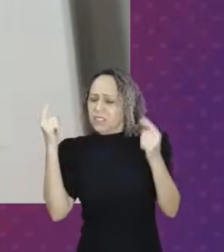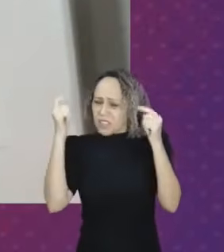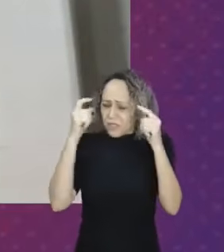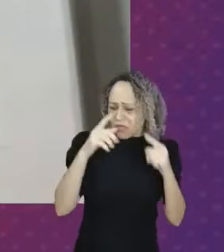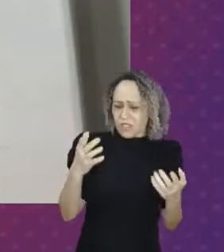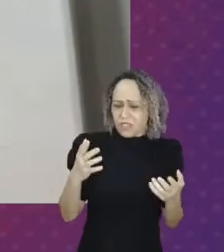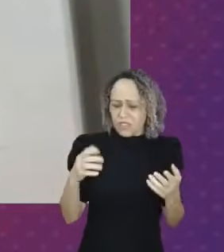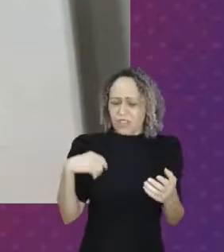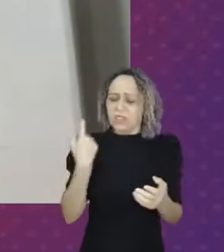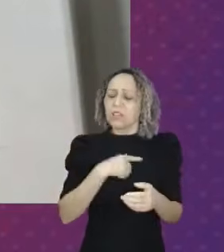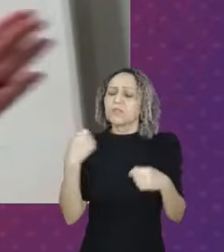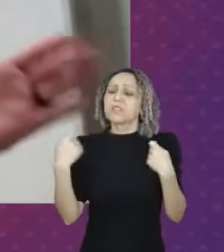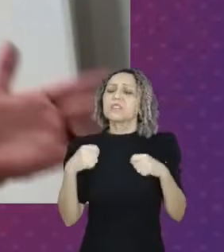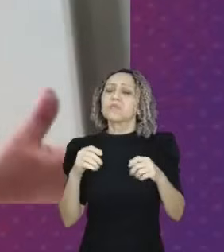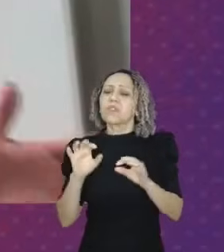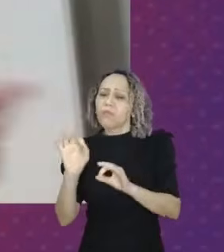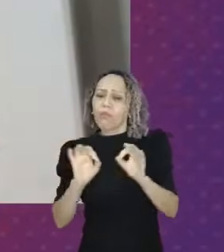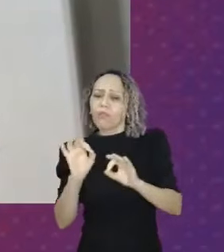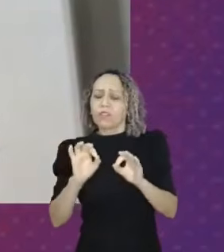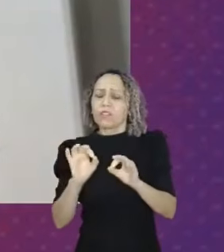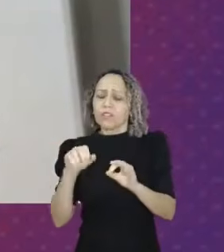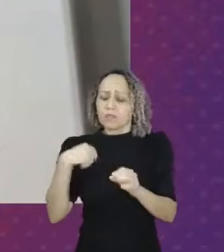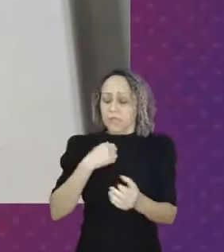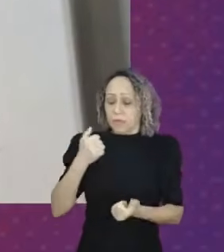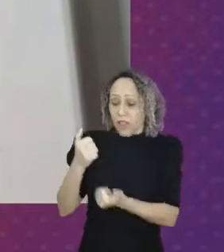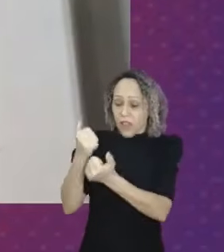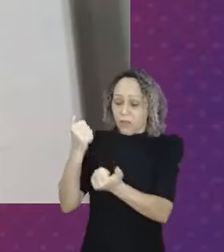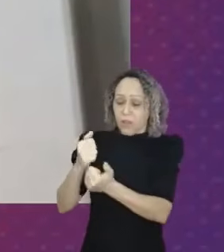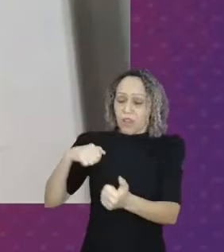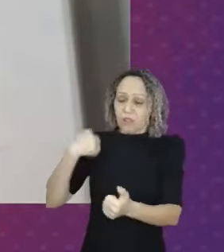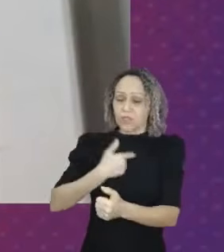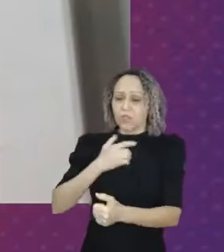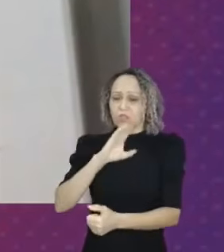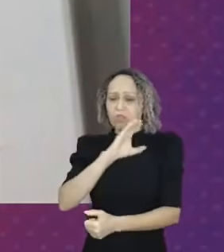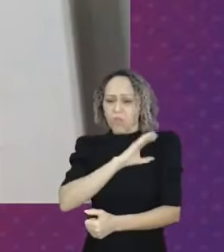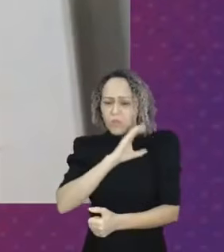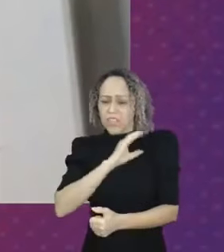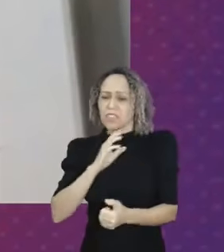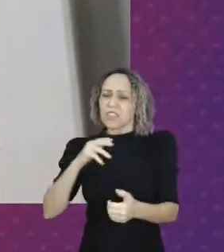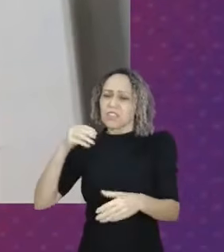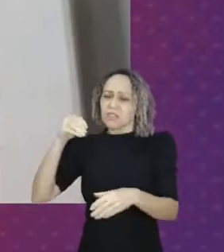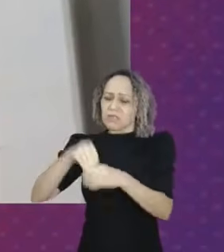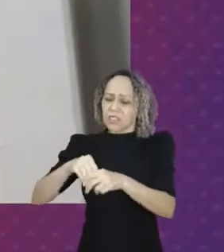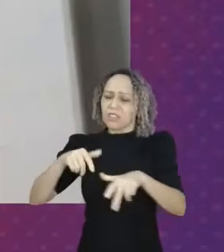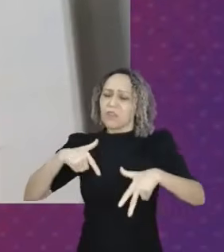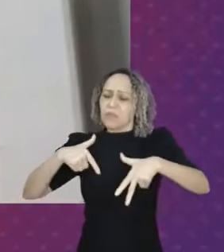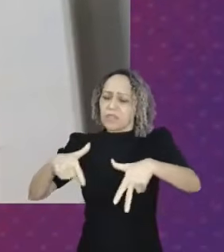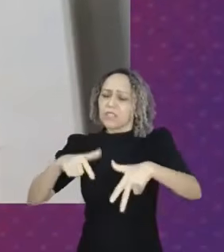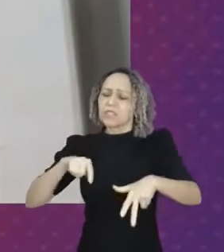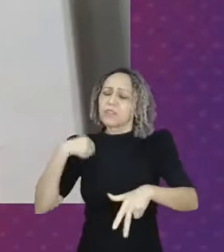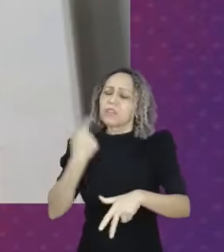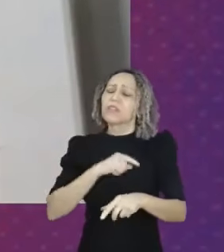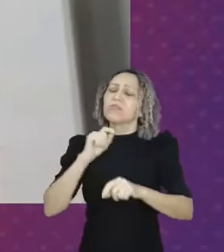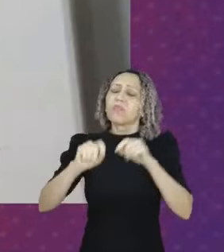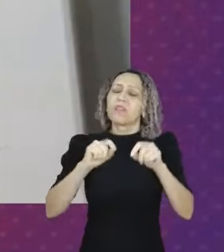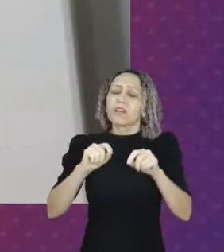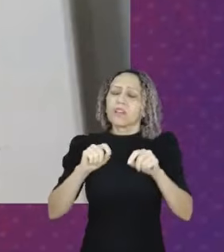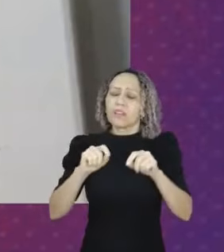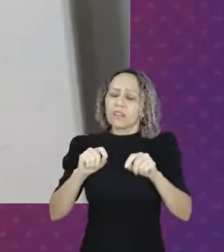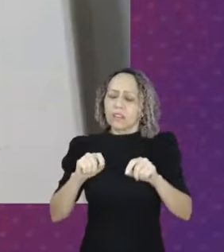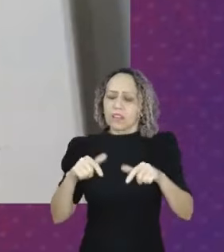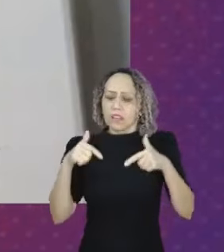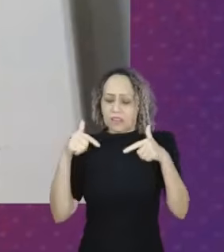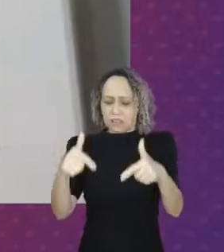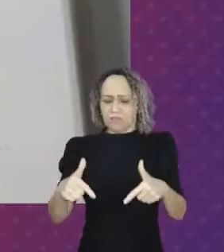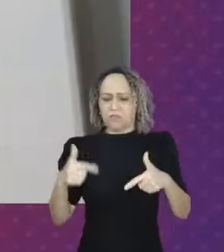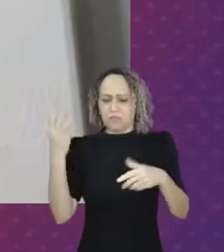que nos amparar nas nossas companheiras e companheiros de militância para nos formarmos cada vez mais, para ingressar assim, no mundo